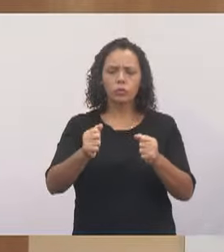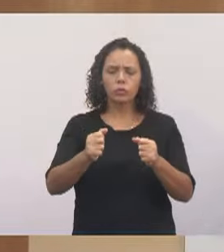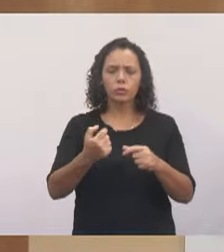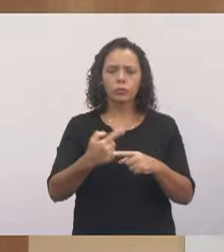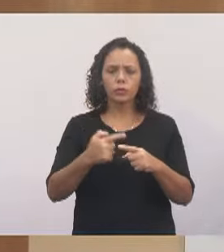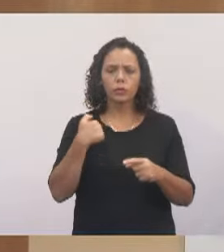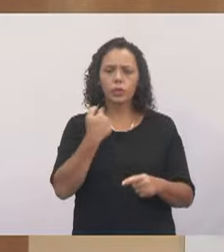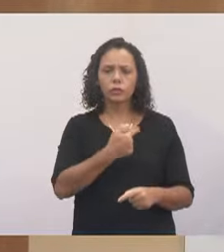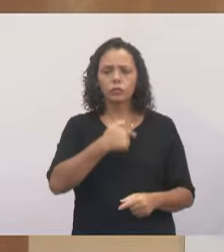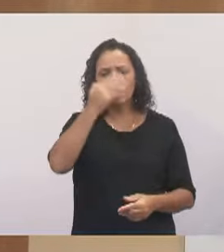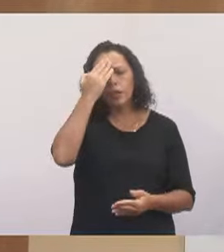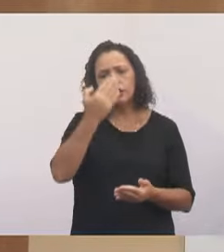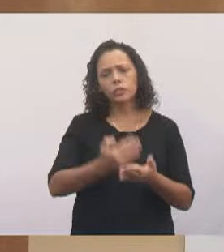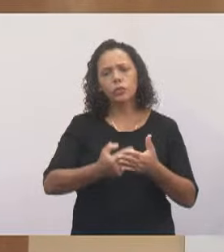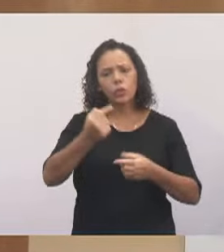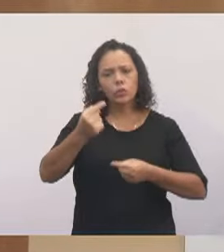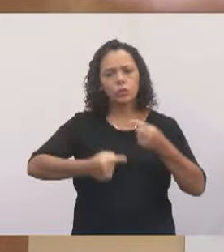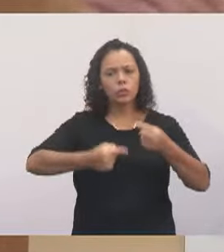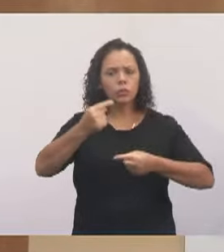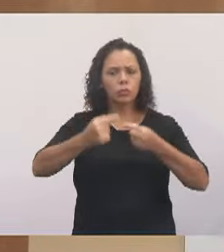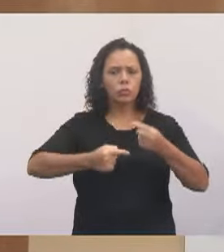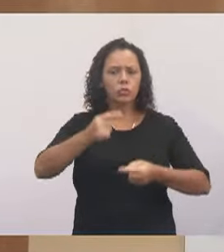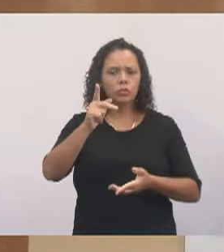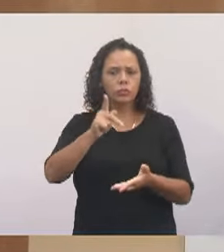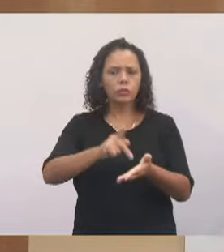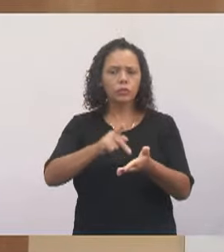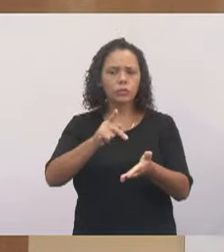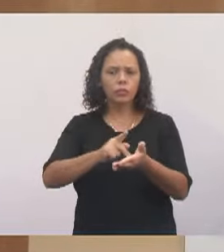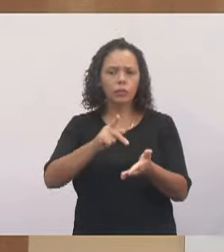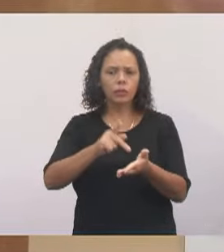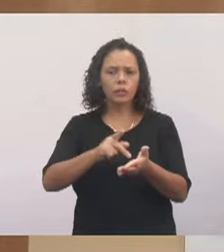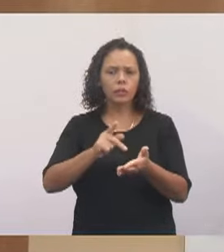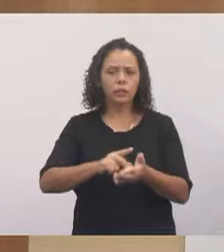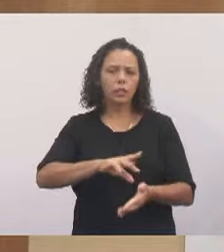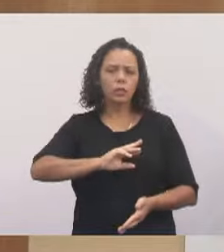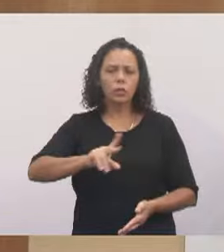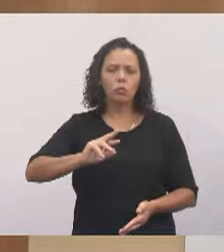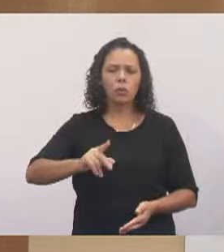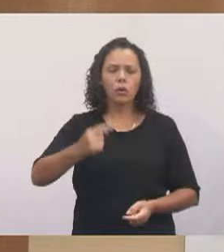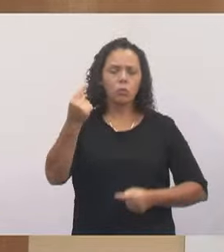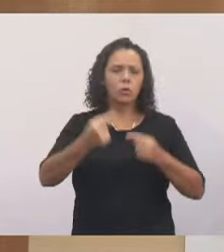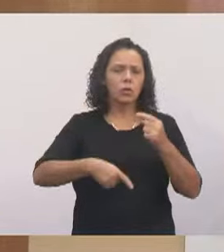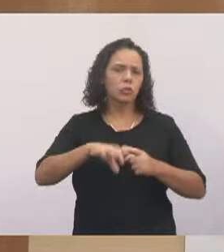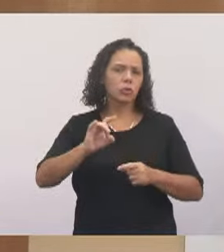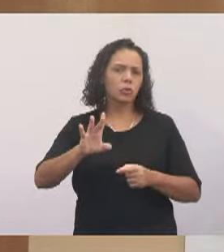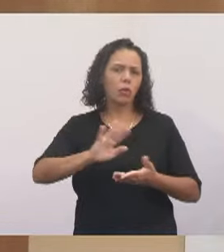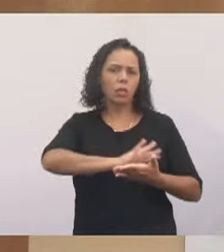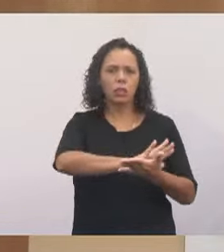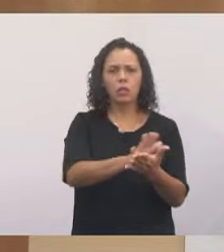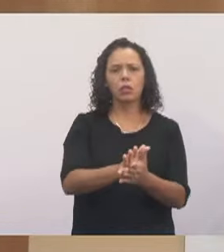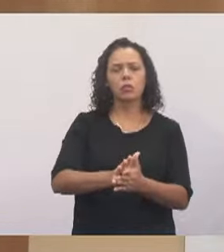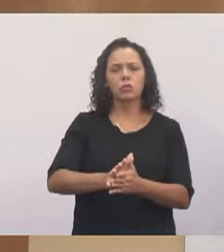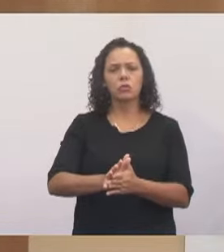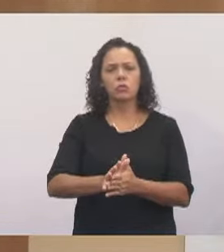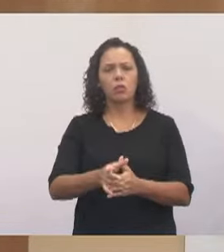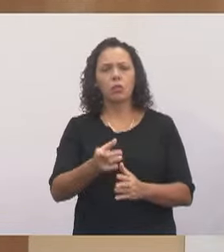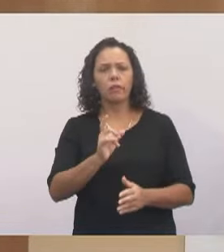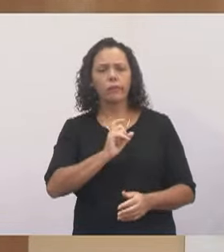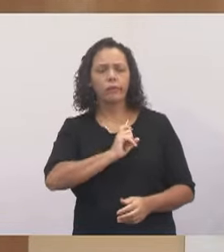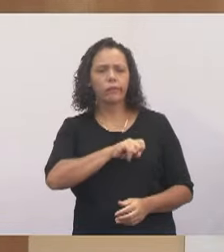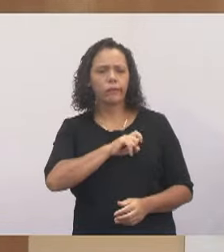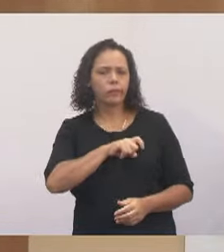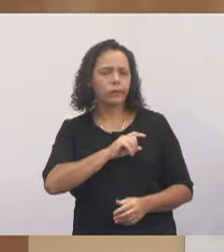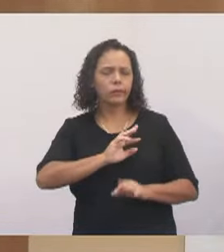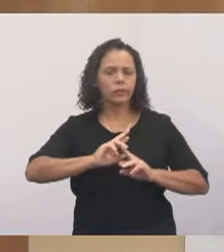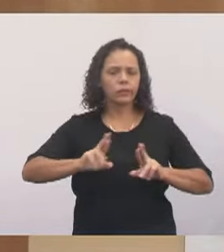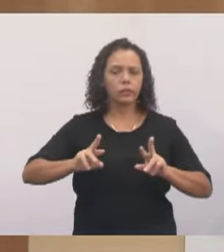maiúsculo, não a política do P minúsculo, aquela política que só destrói, que só acaba, que cria inimizades. Não é isso que a gente vem buscar